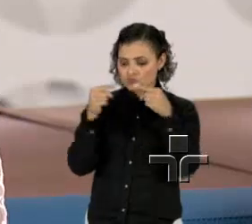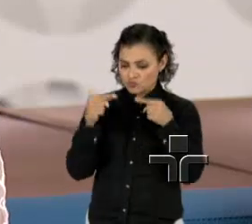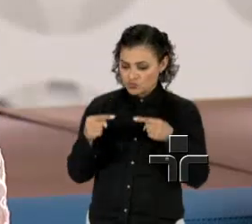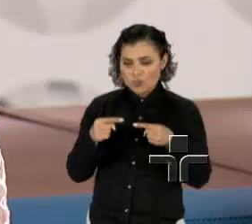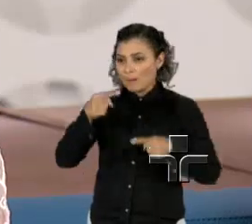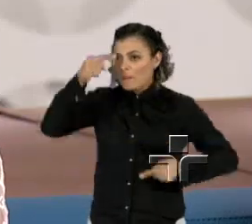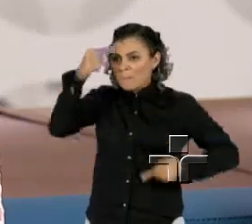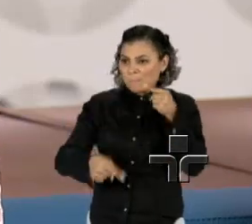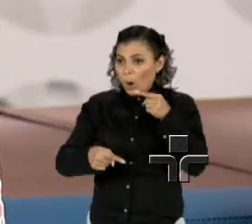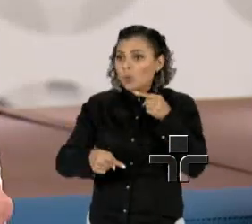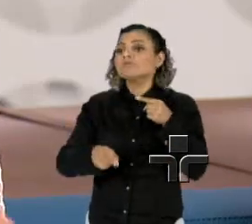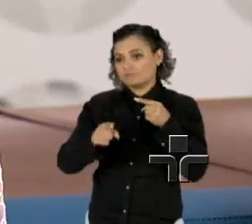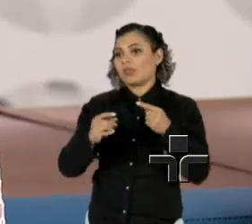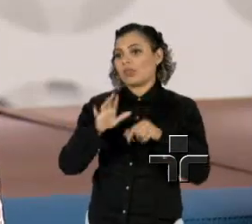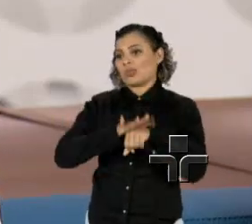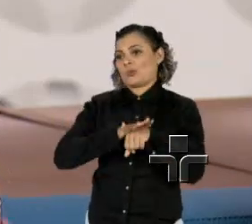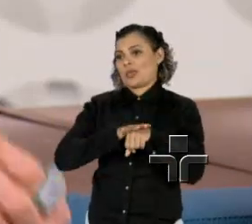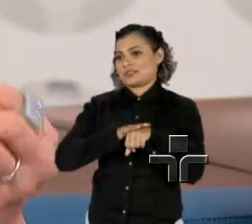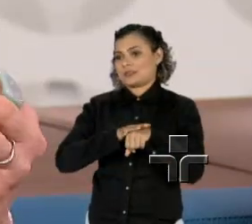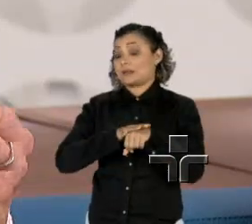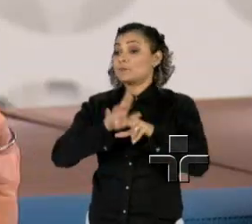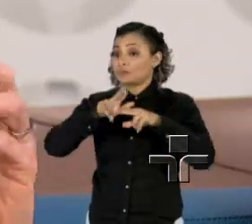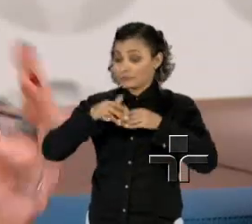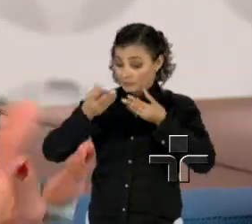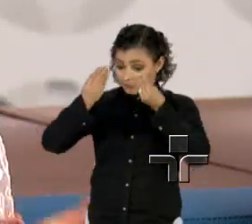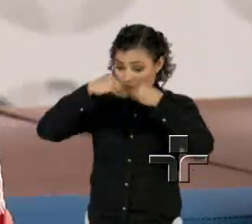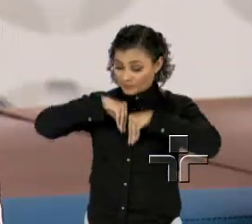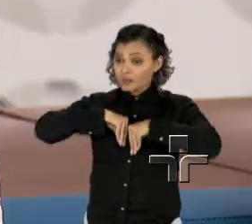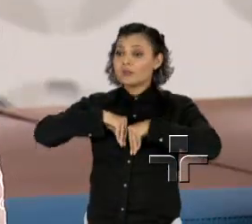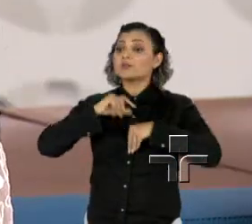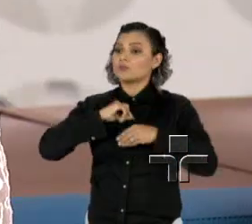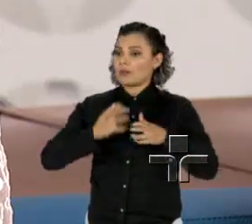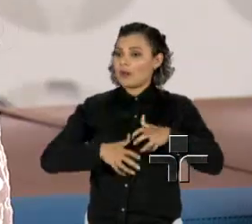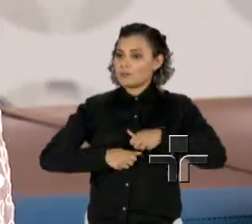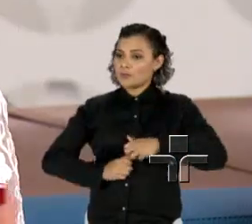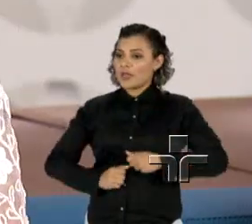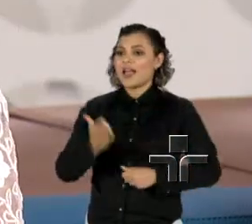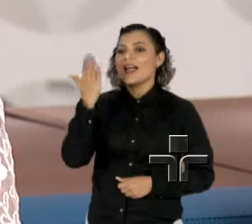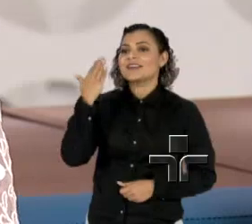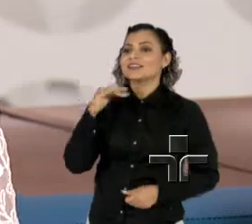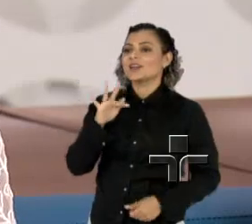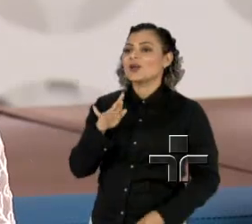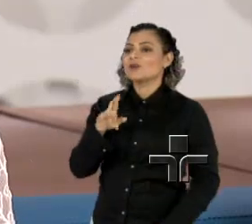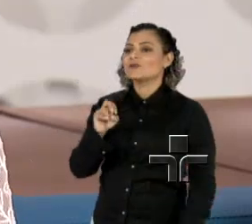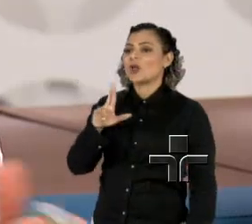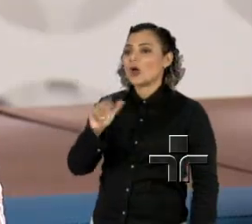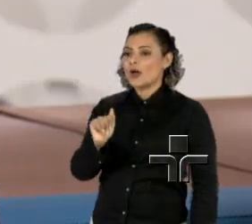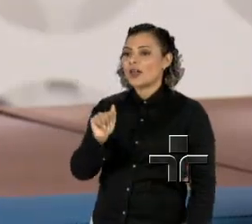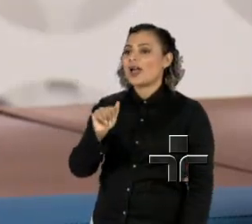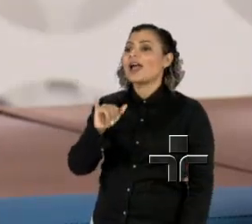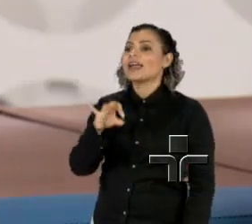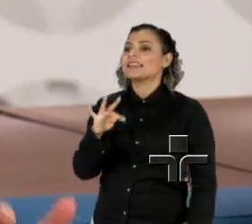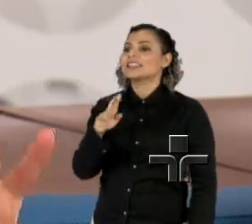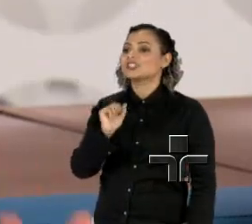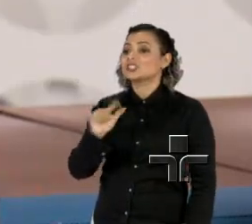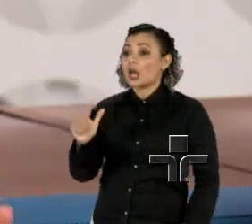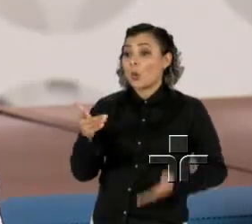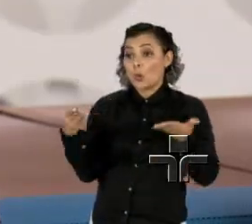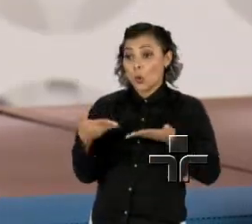habitam o nosso intestino, elas são chamadas de... Antigamente se chamava de flora intestinal, uhum, e hoje em dia se